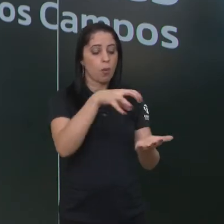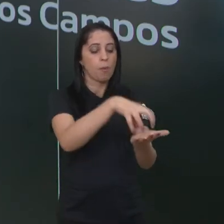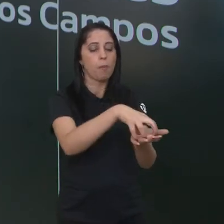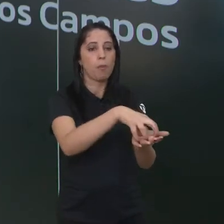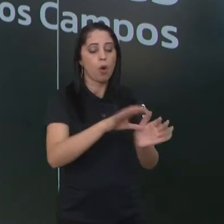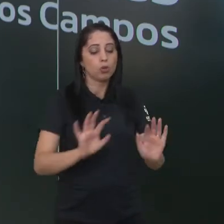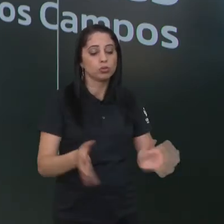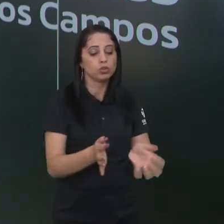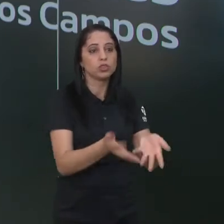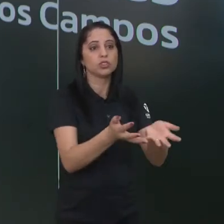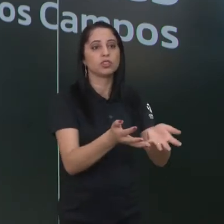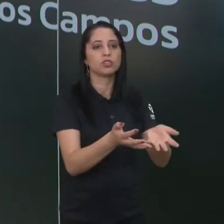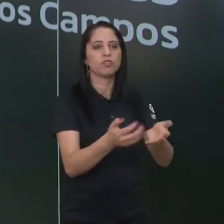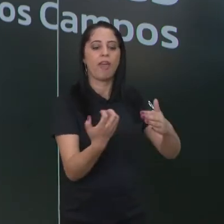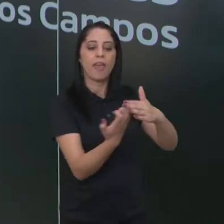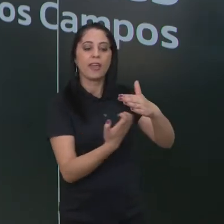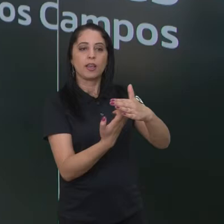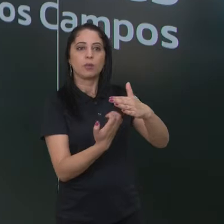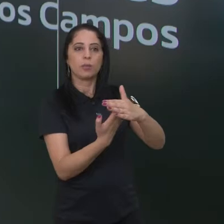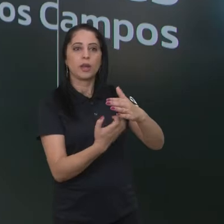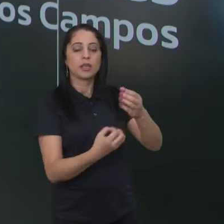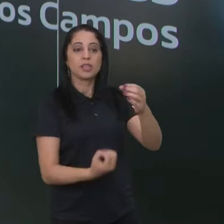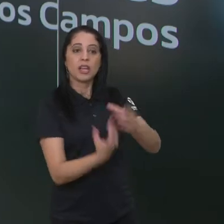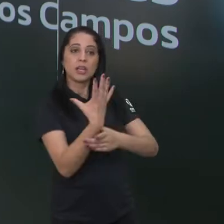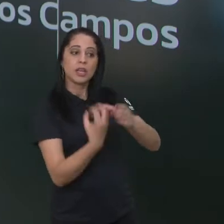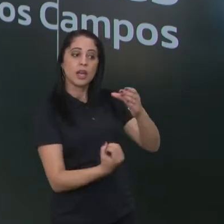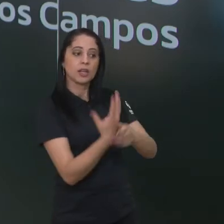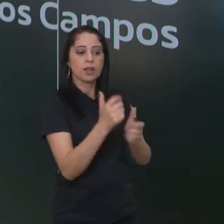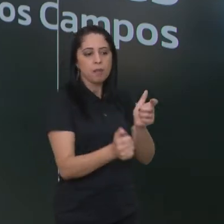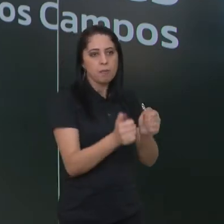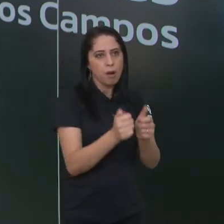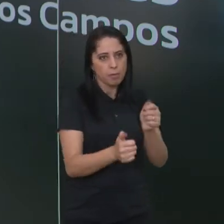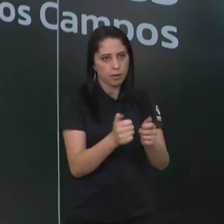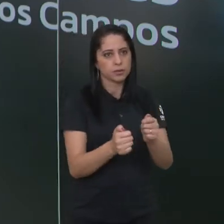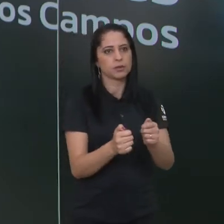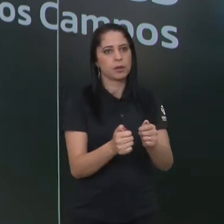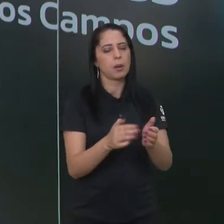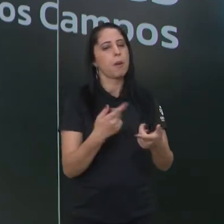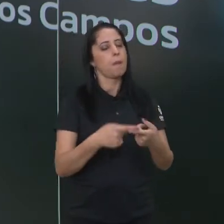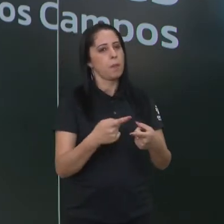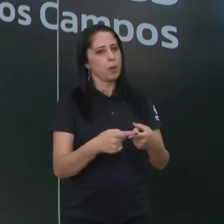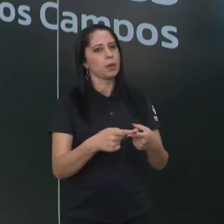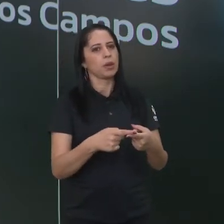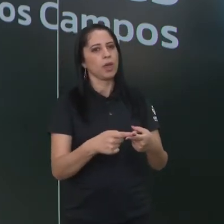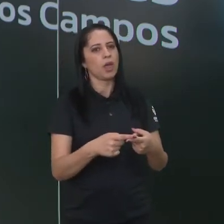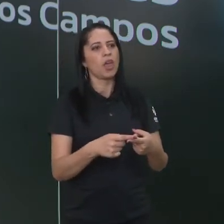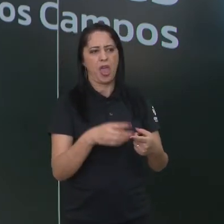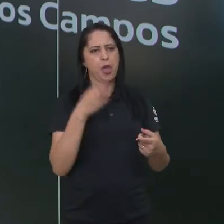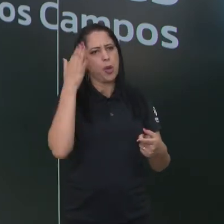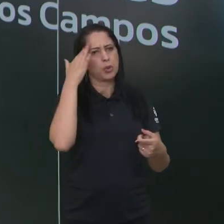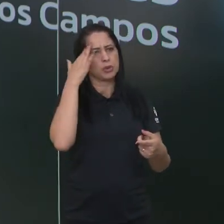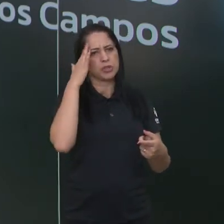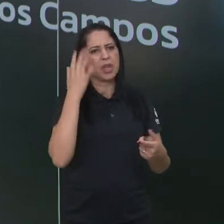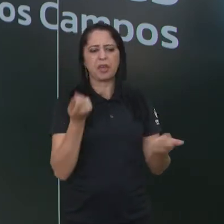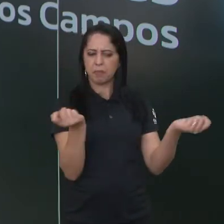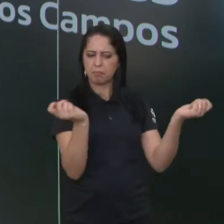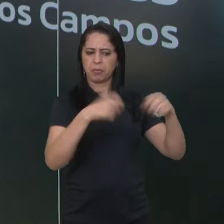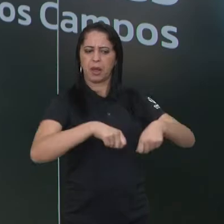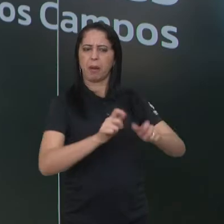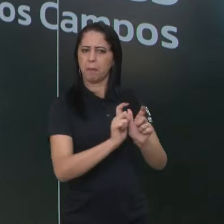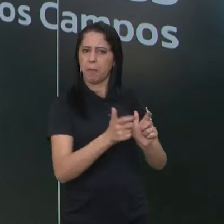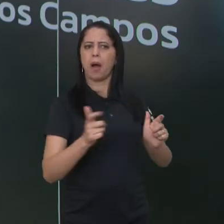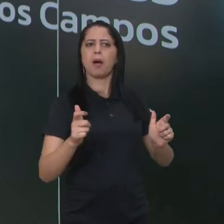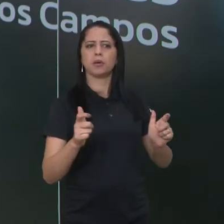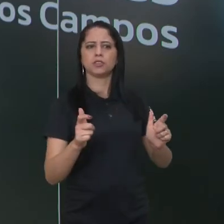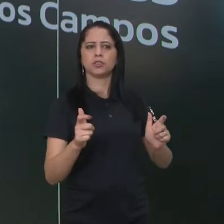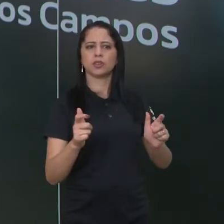o desenvolvimento de empresas, porque nós acreditamos que realmente é um mercado que tem muito potencial de crescimento e